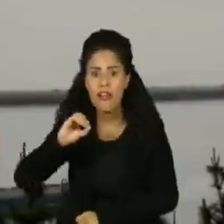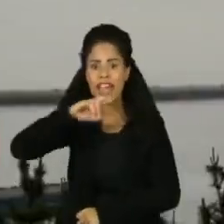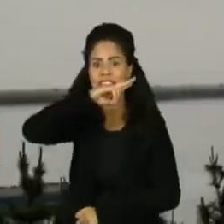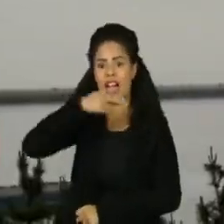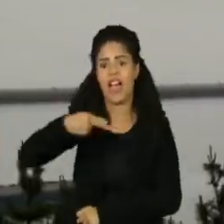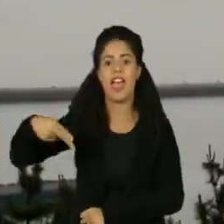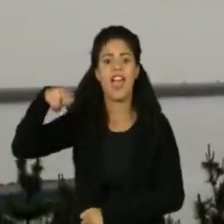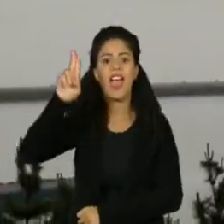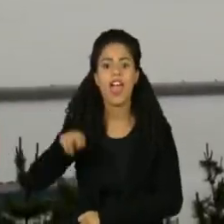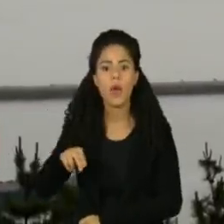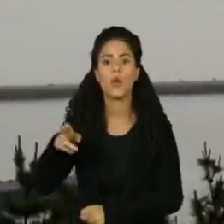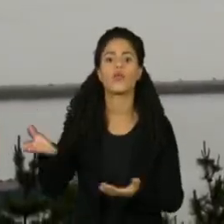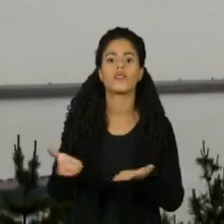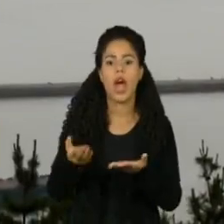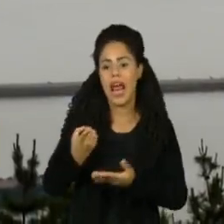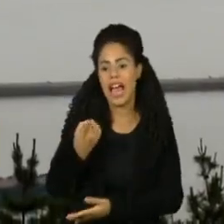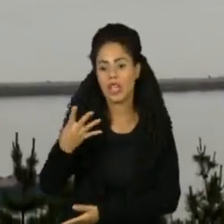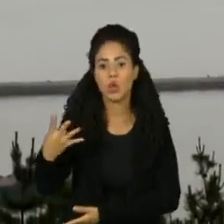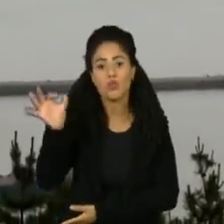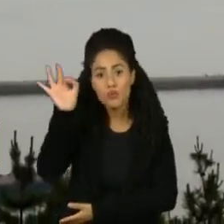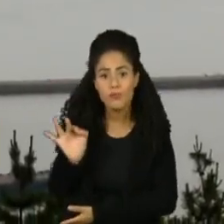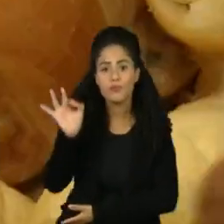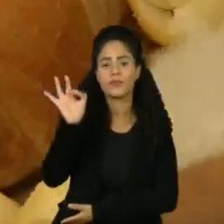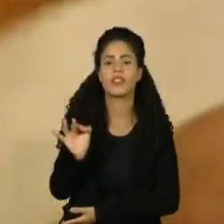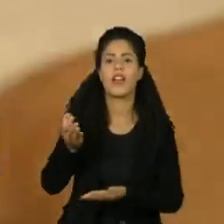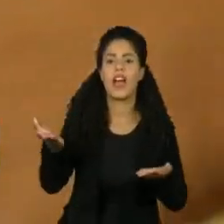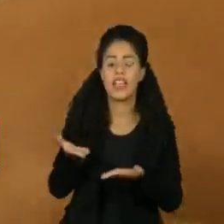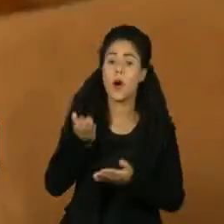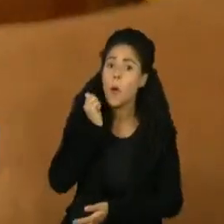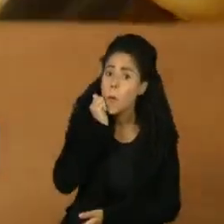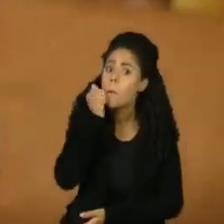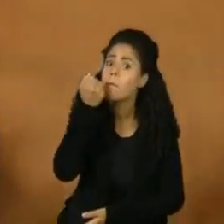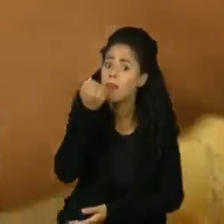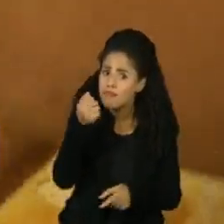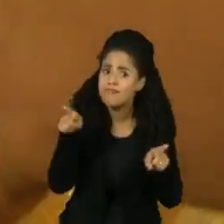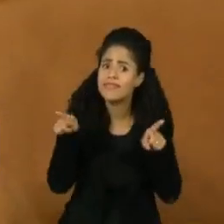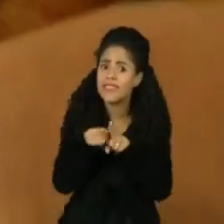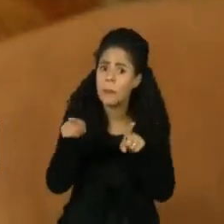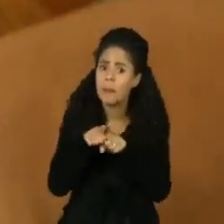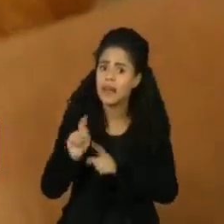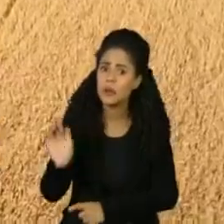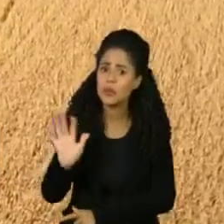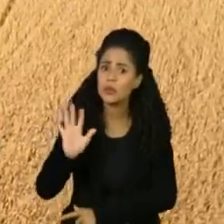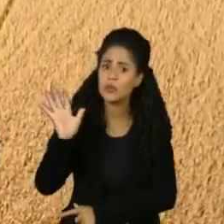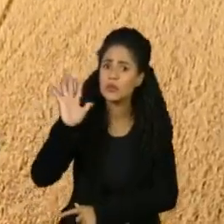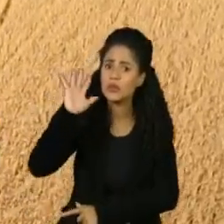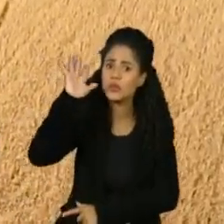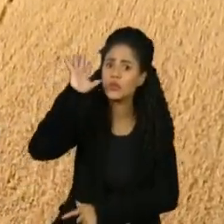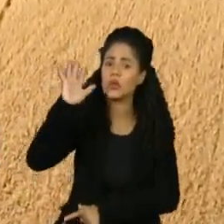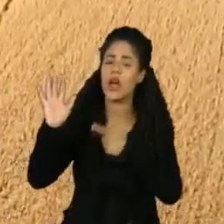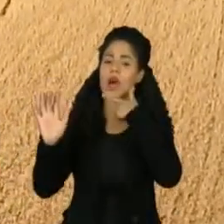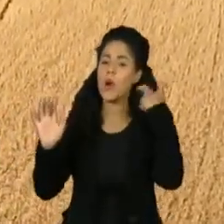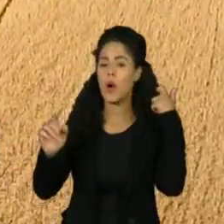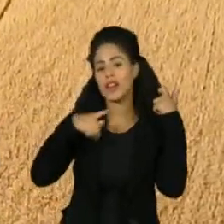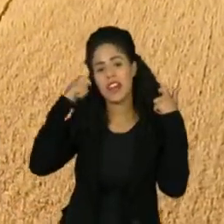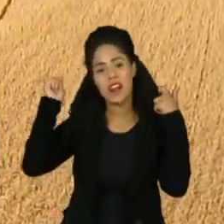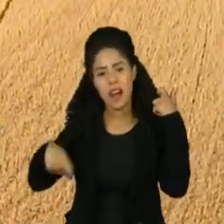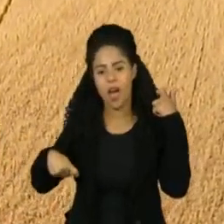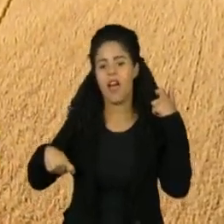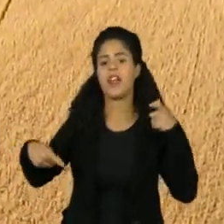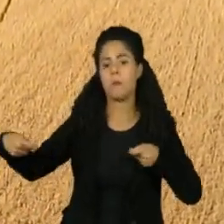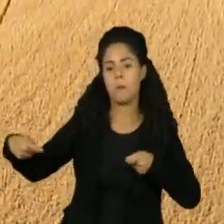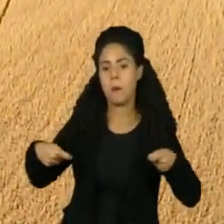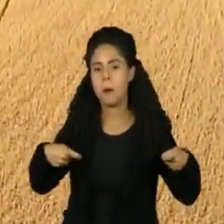megawatt-hora, um aumento de 14%. Até o pão francês pode ficar mais caro. Rússia e Ucrânia somam um quarto do